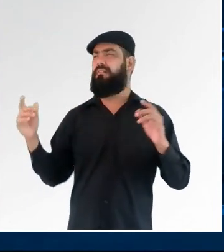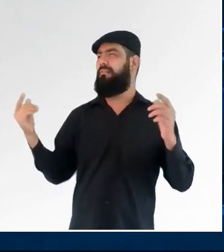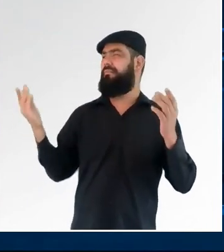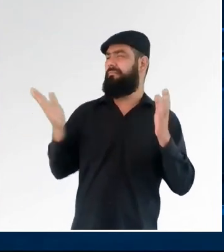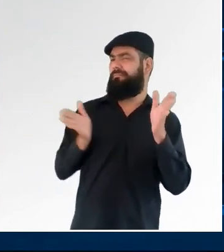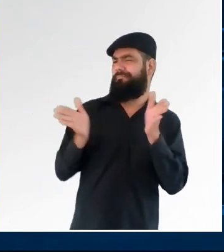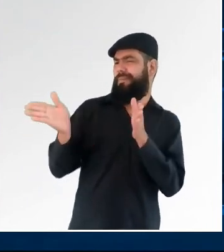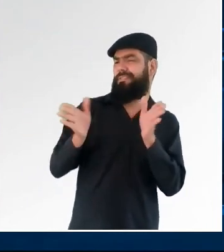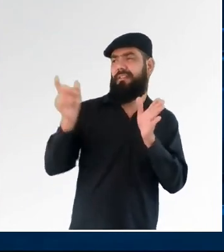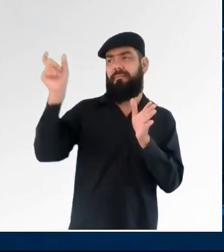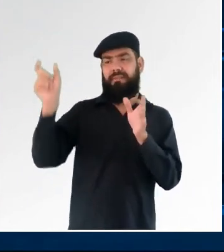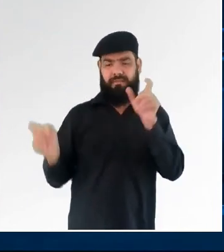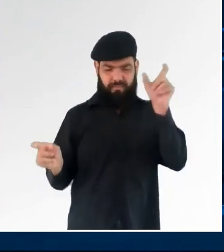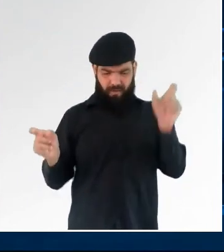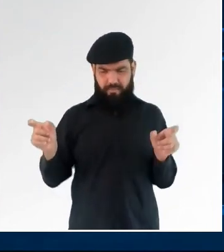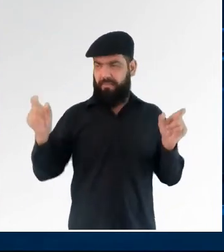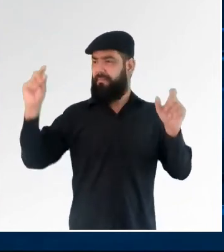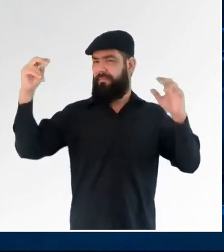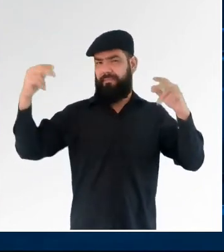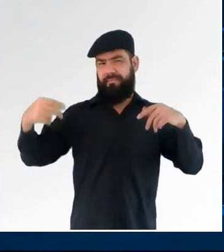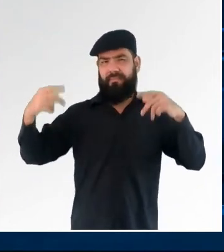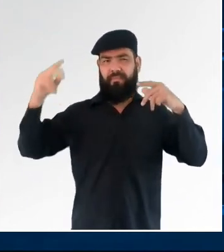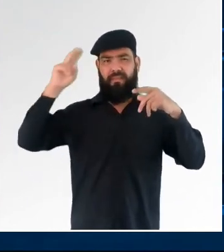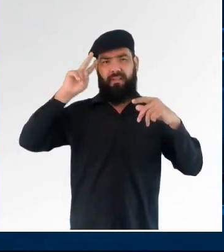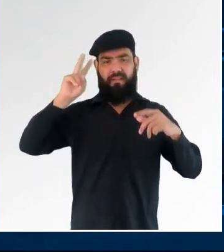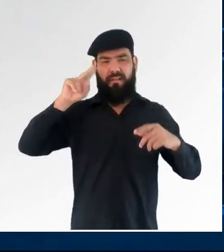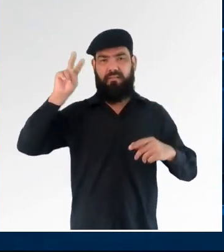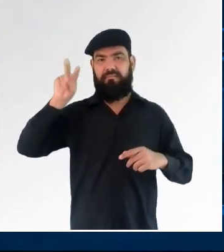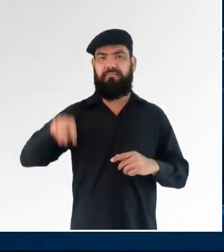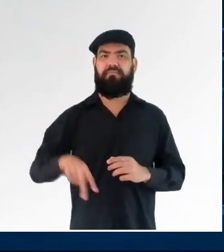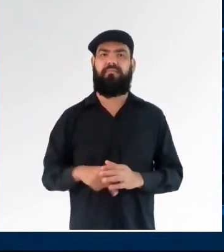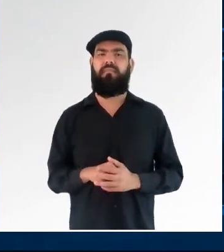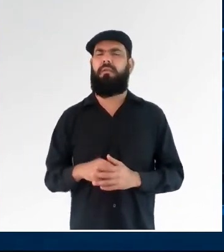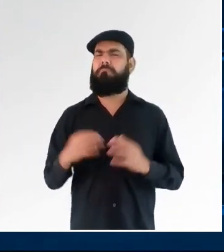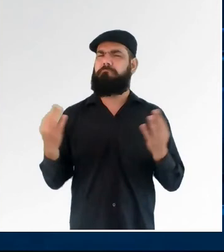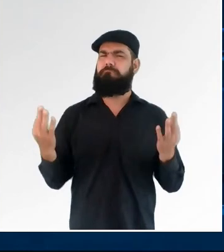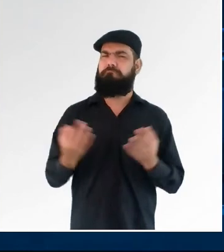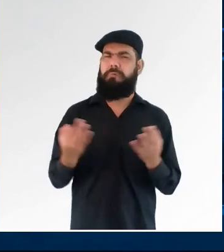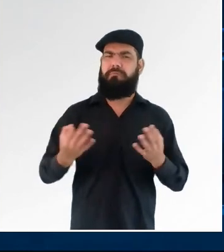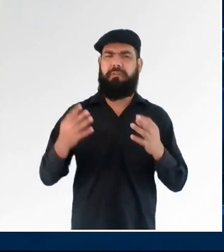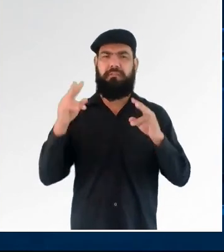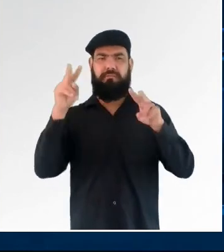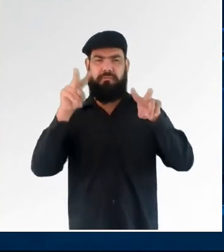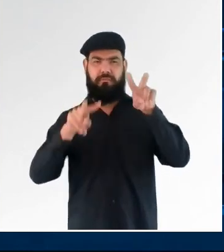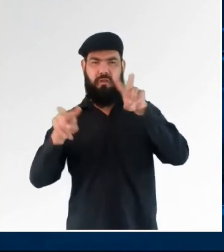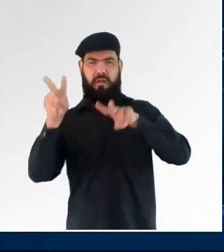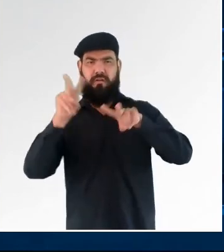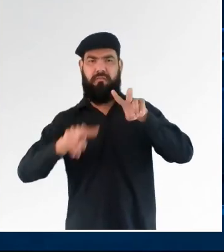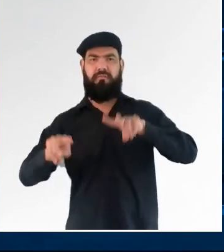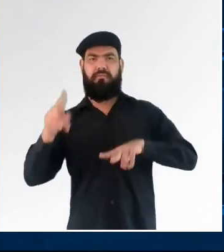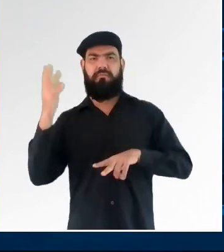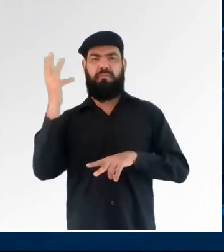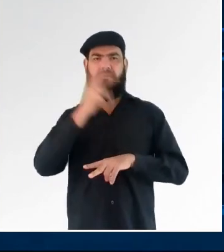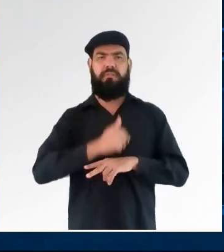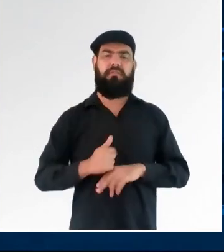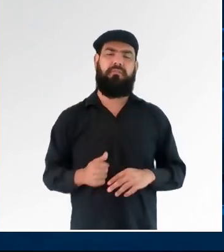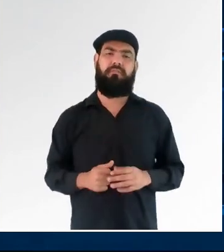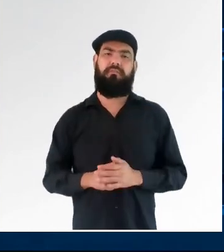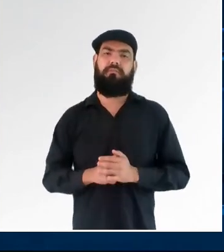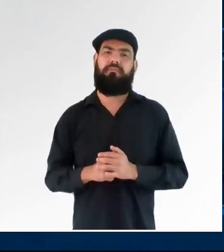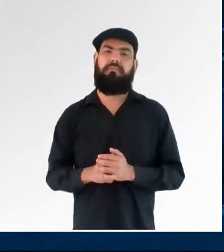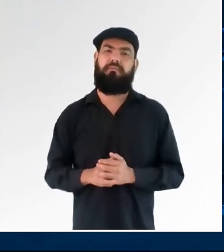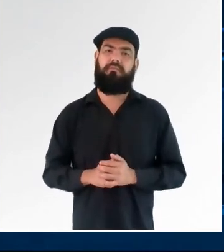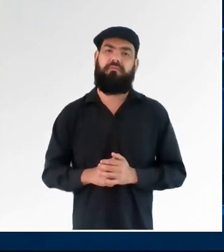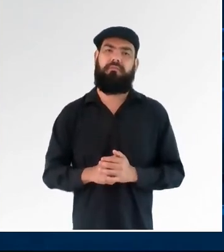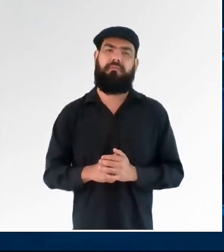personagens. Olha aqui, ó. Além da excelência visual, que ele fala a respeito do filme, tem um bonito visual, o maior trunfo de Aquaman é